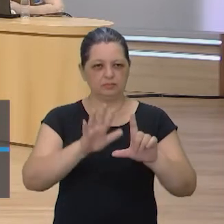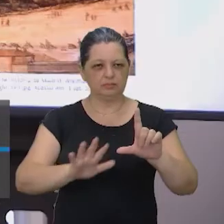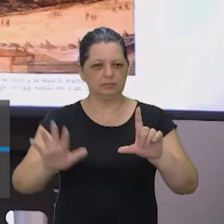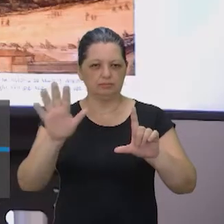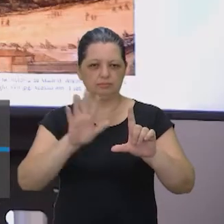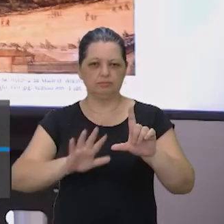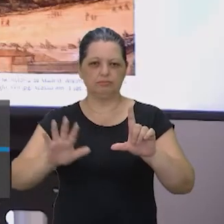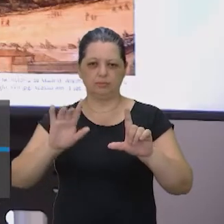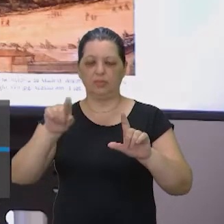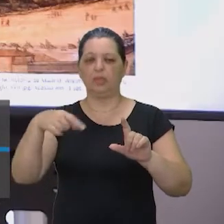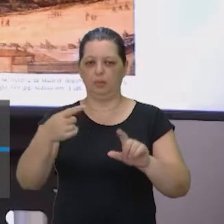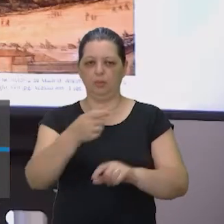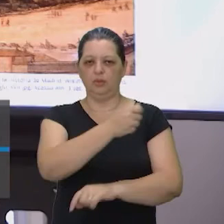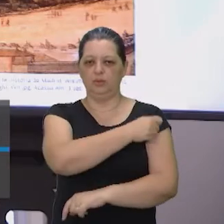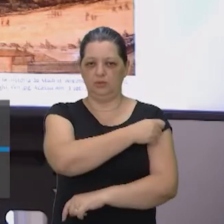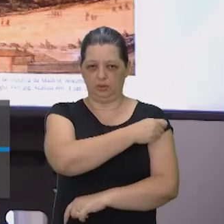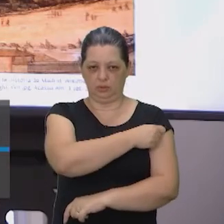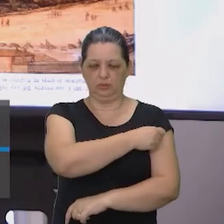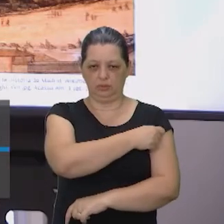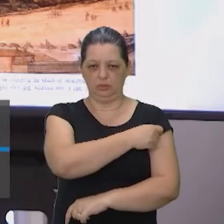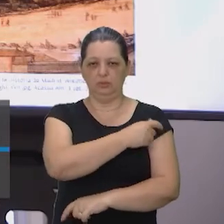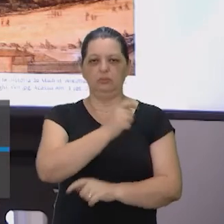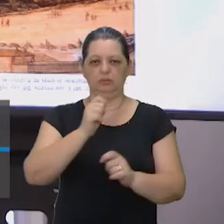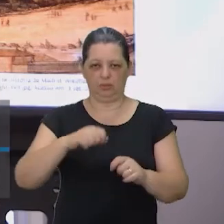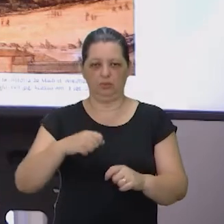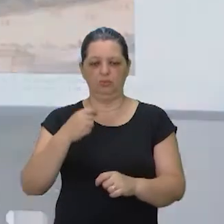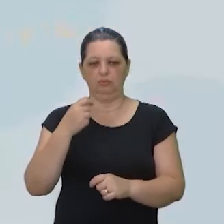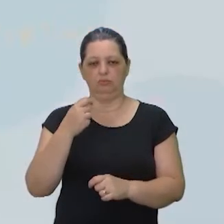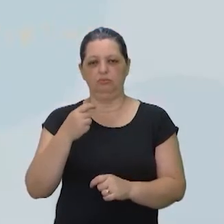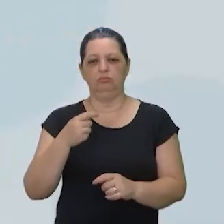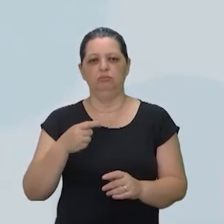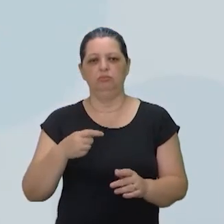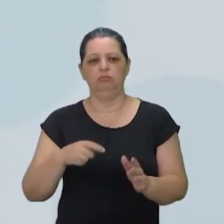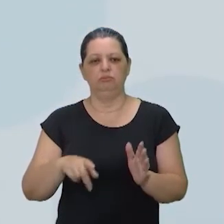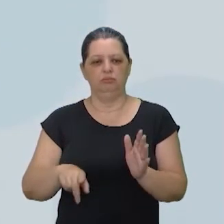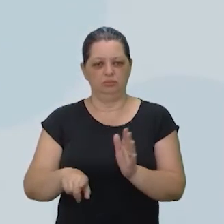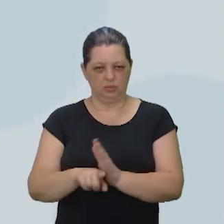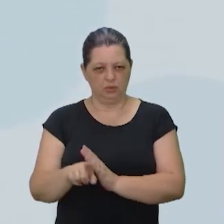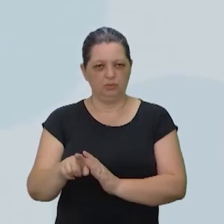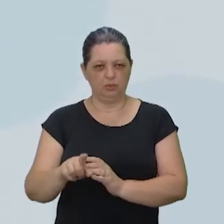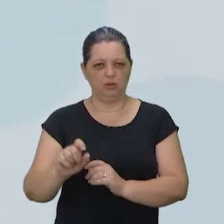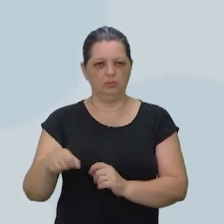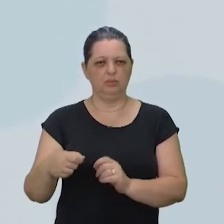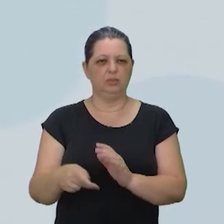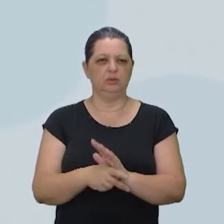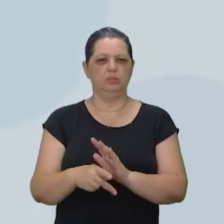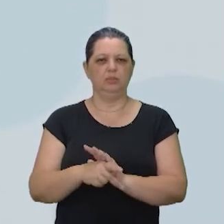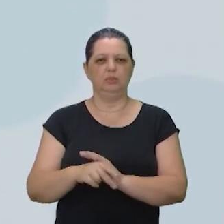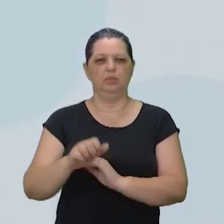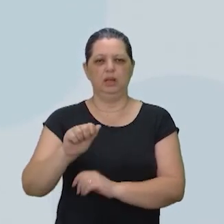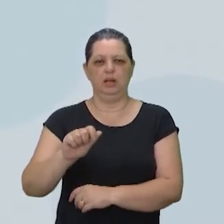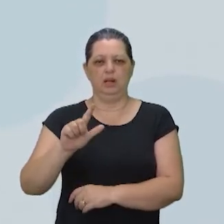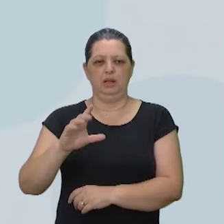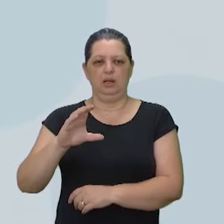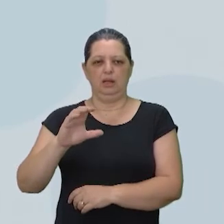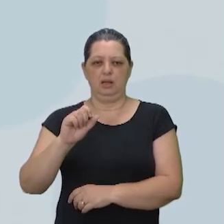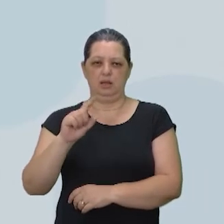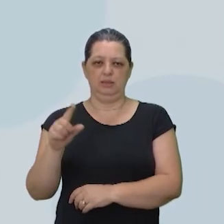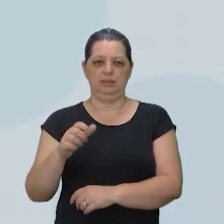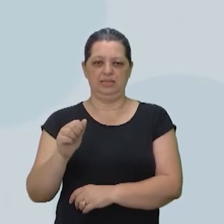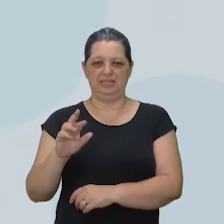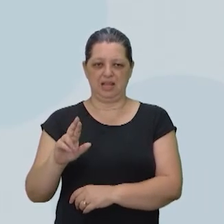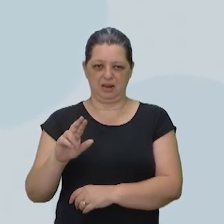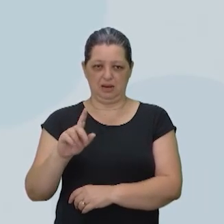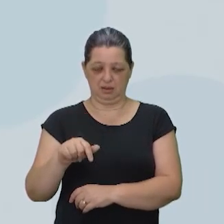que depois os alunos podem se reportar. No caso aqui, Alcázar. Olha que nome árabe. Pois é.